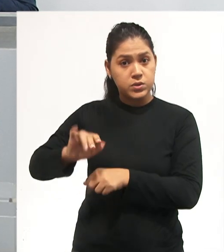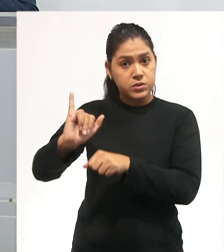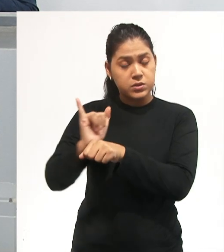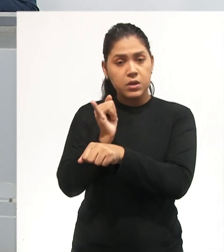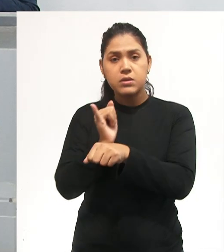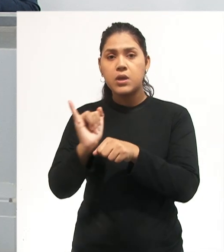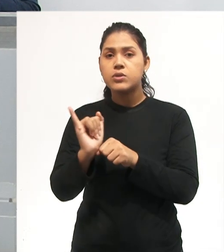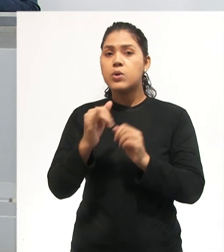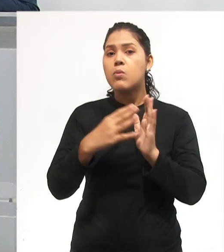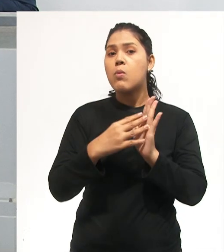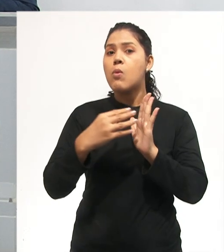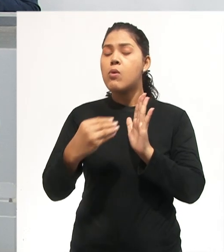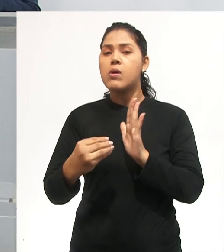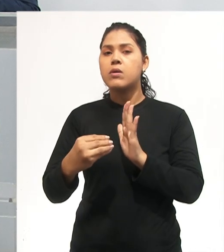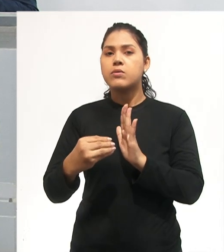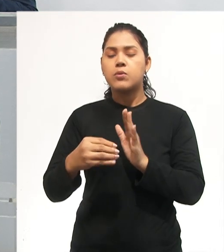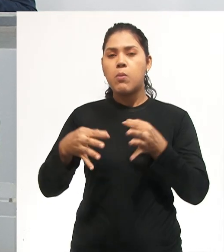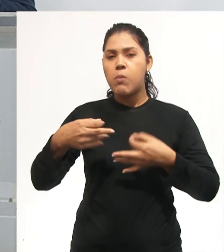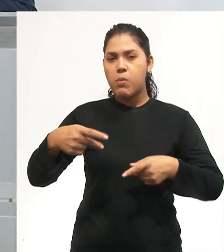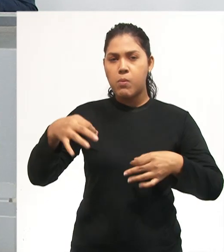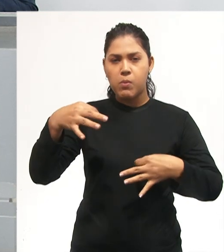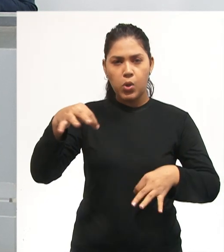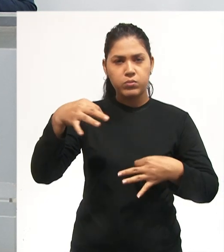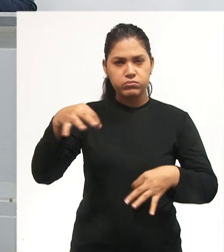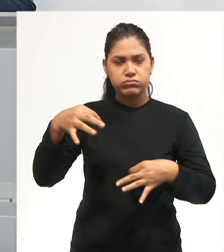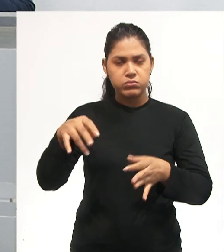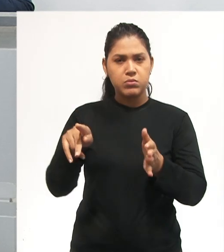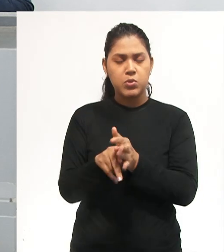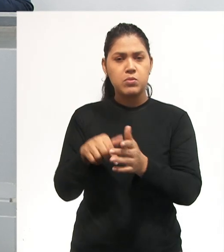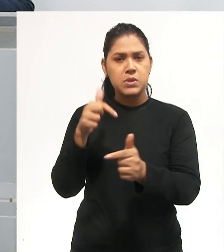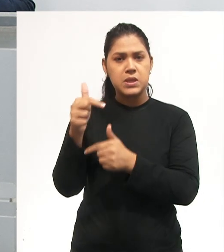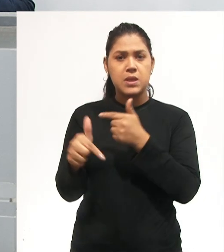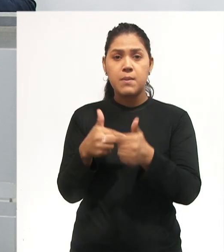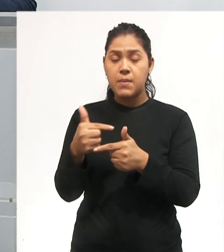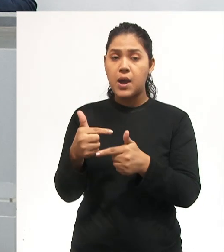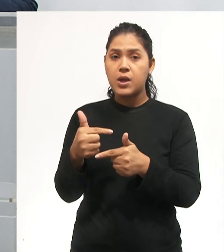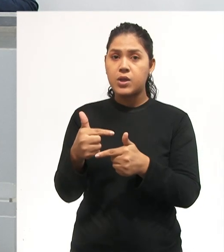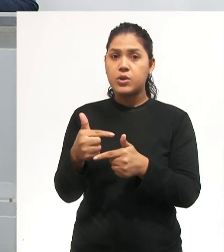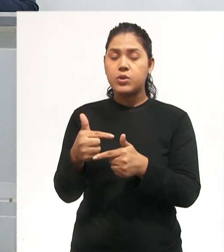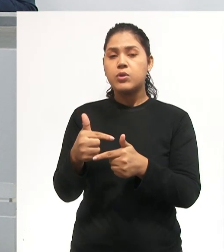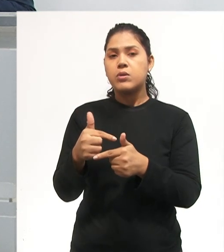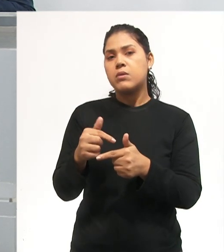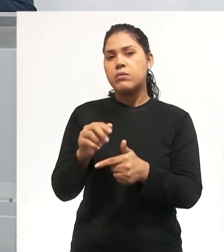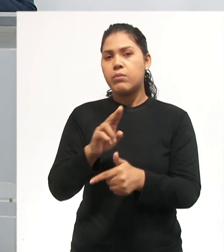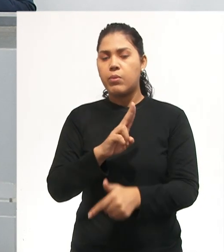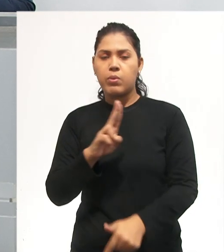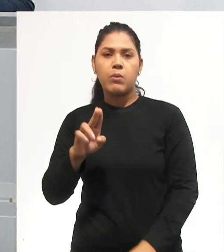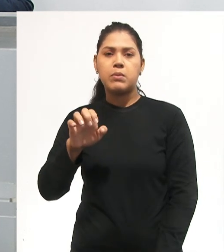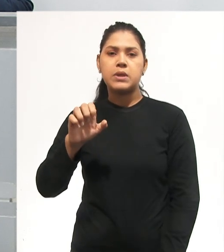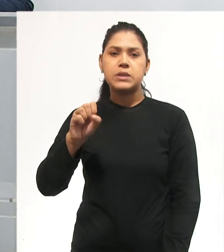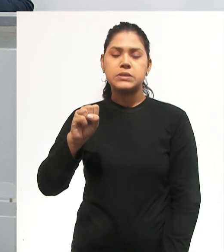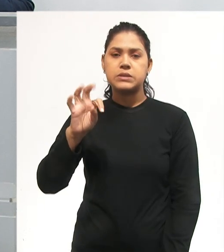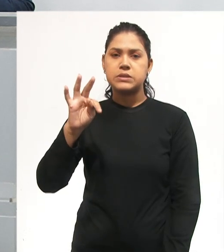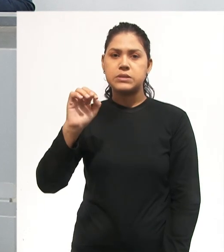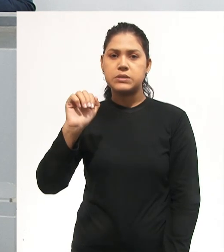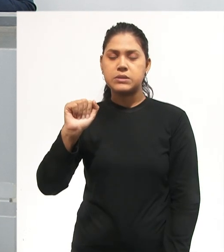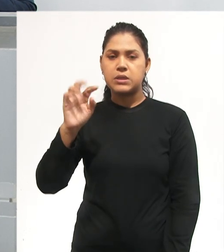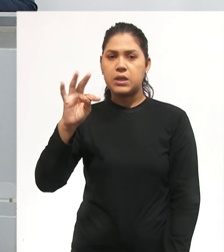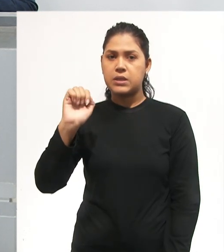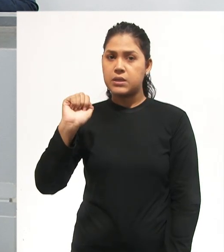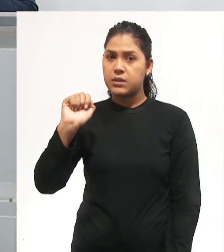relação à questão da eficiência, a tudo que foi introduzido na gestão estatal a partir dessa evolução,